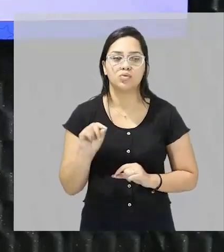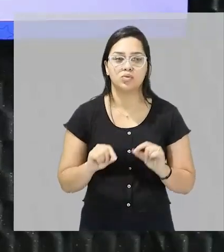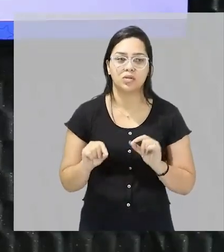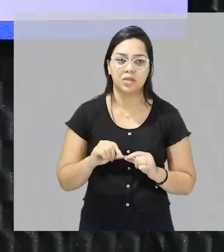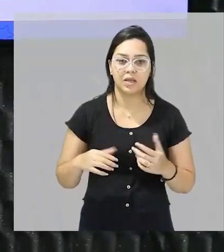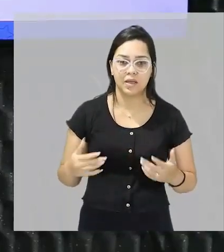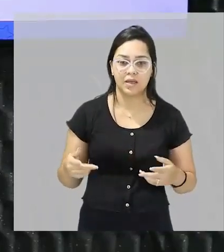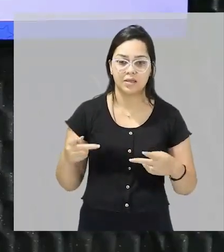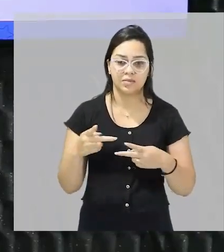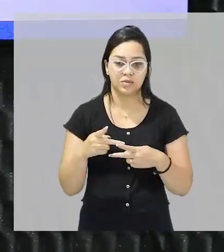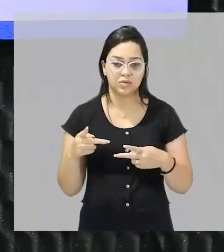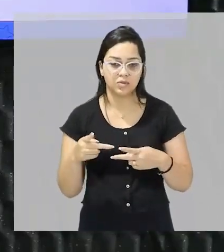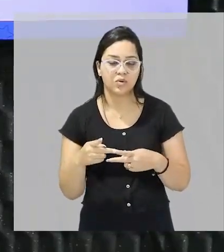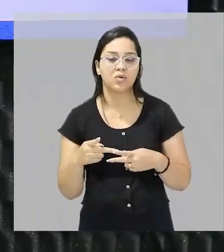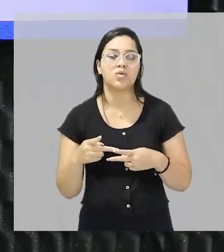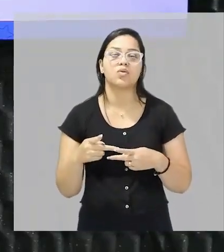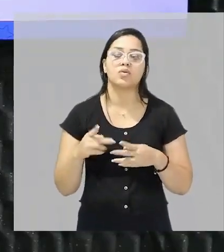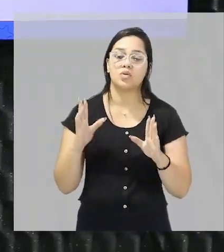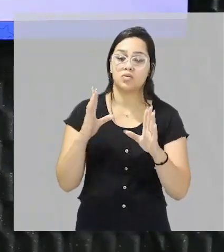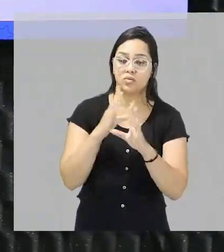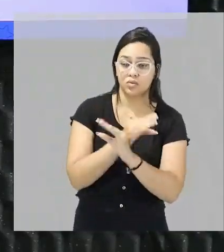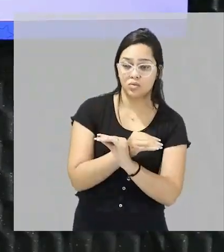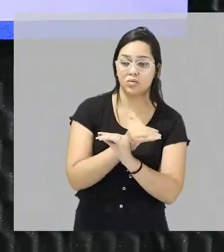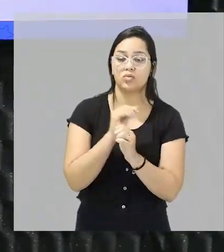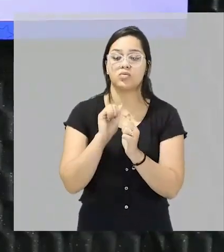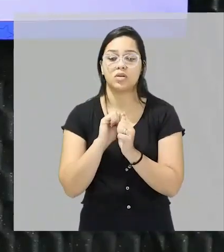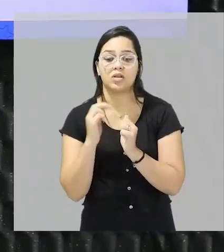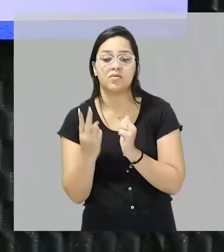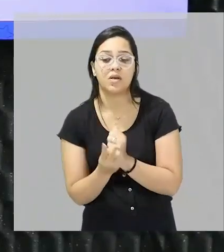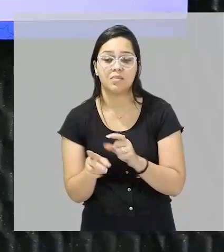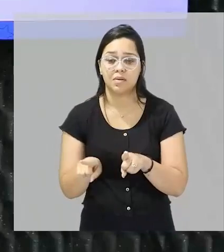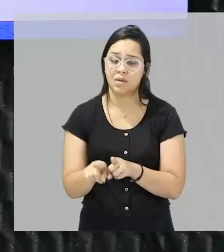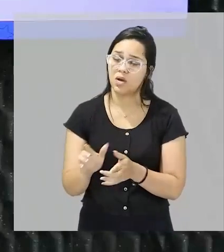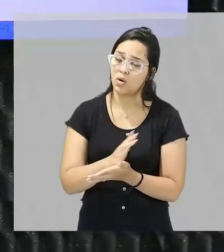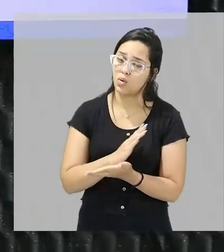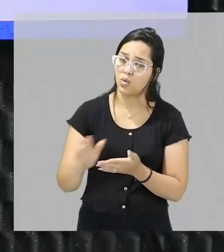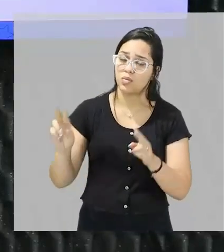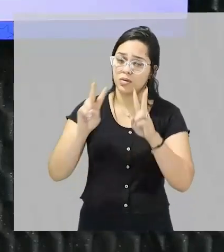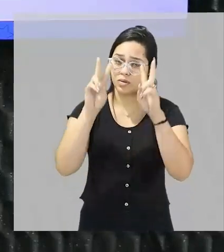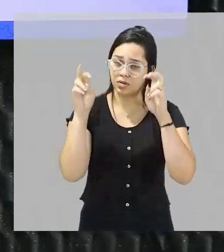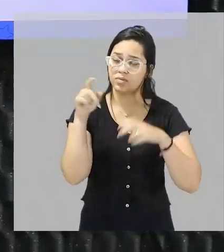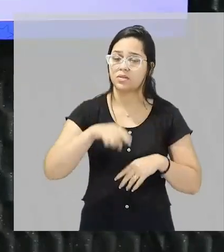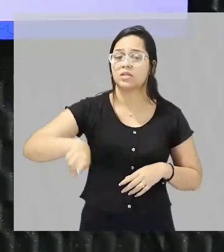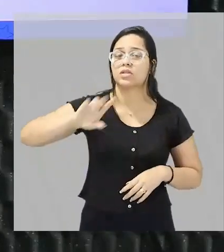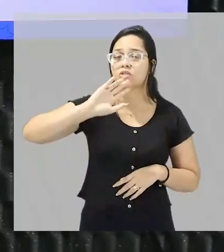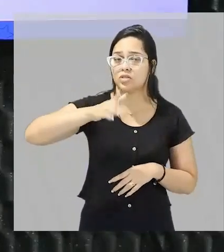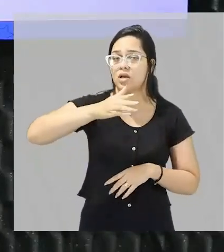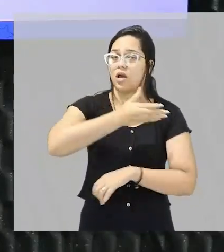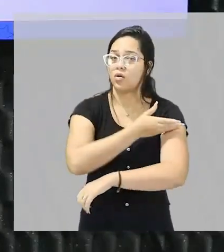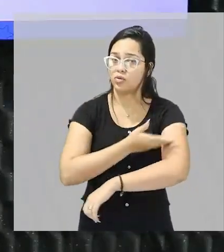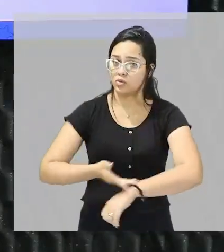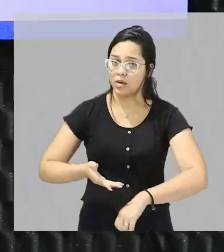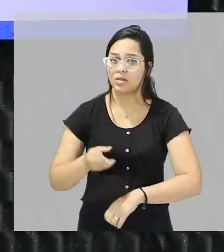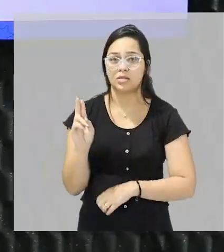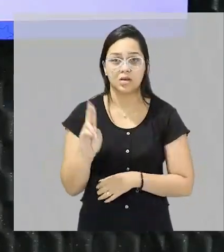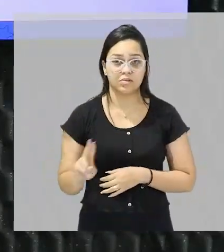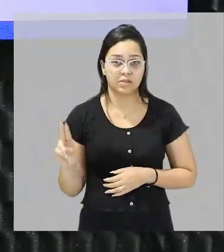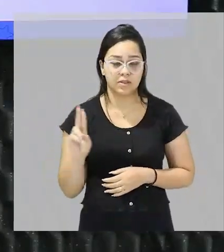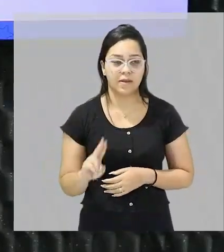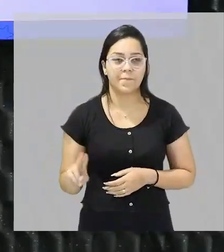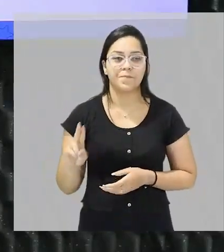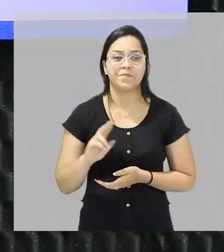preposições, das conjunções, dos advérbios, né? E de algumas expressões que vocês estão já acostumados a